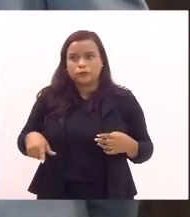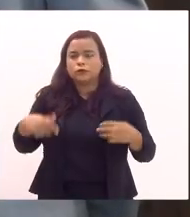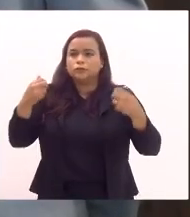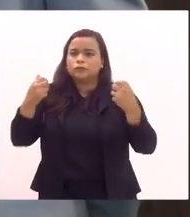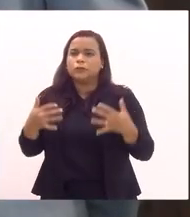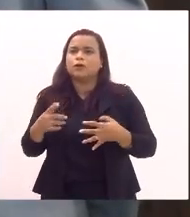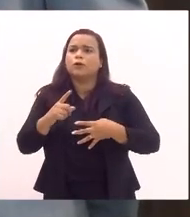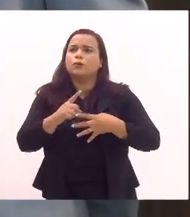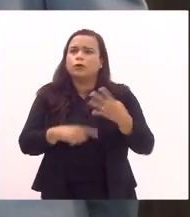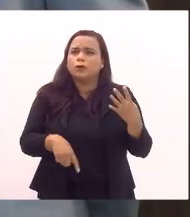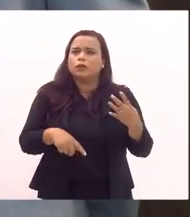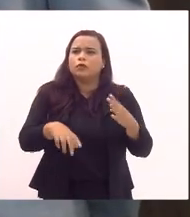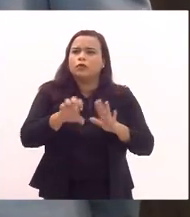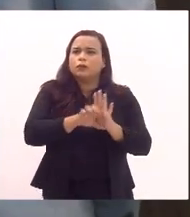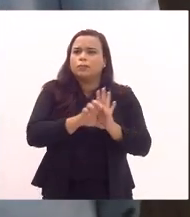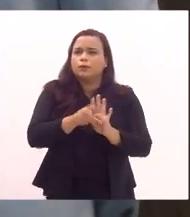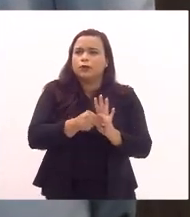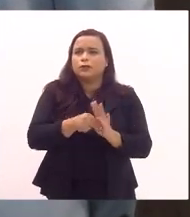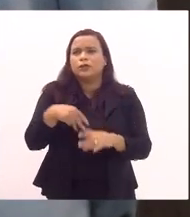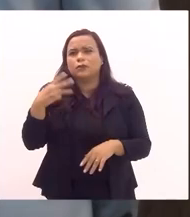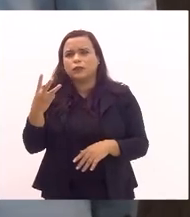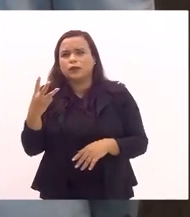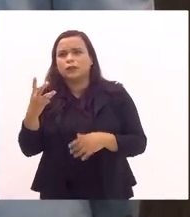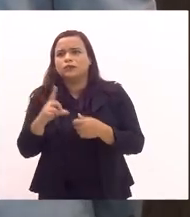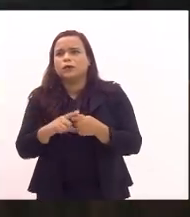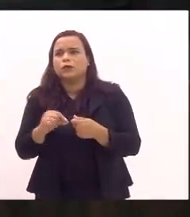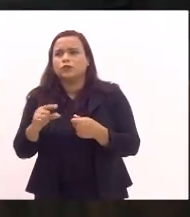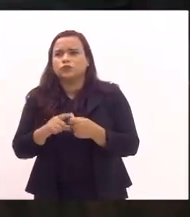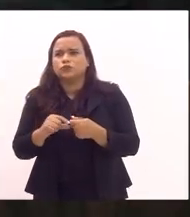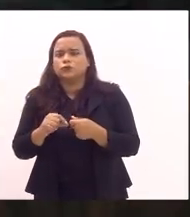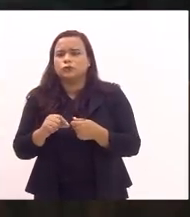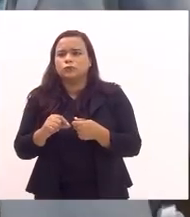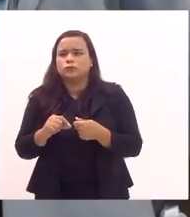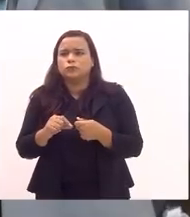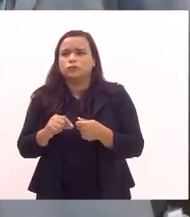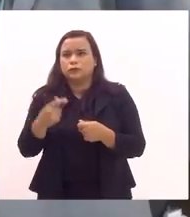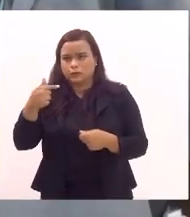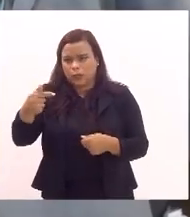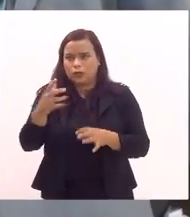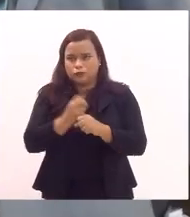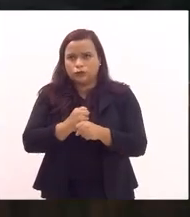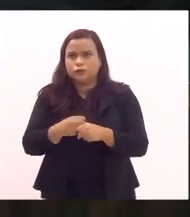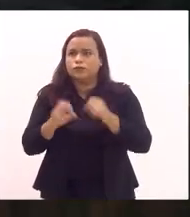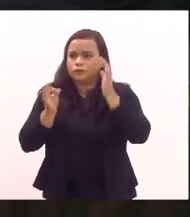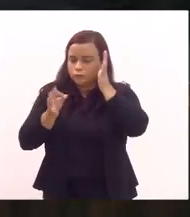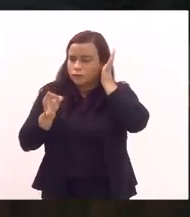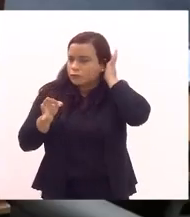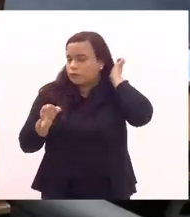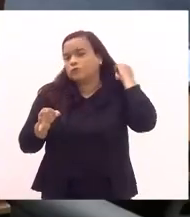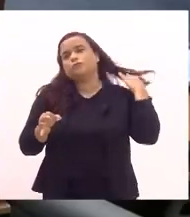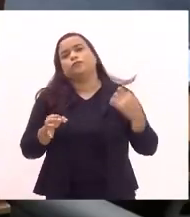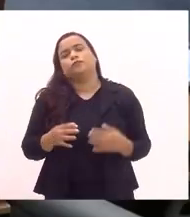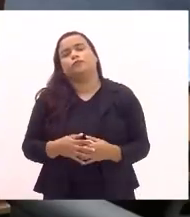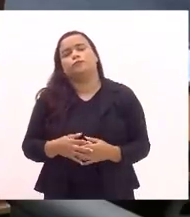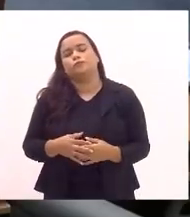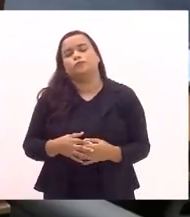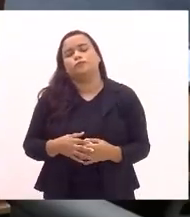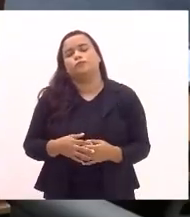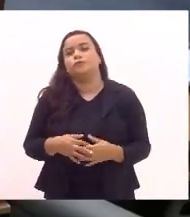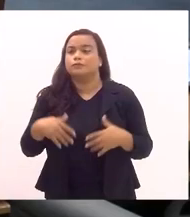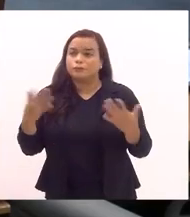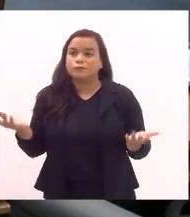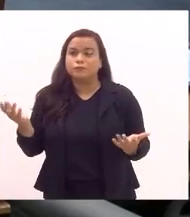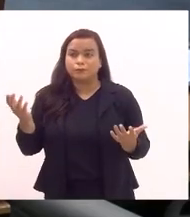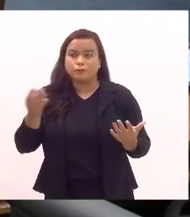dois e três sobre artigos do projeto factors at destaques no paraíso que Deputado Márcio sua